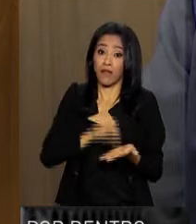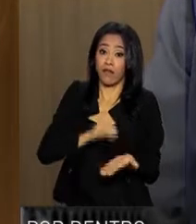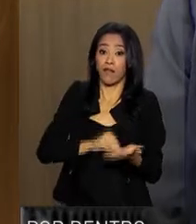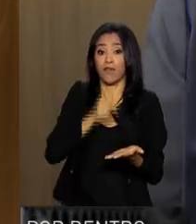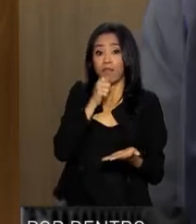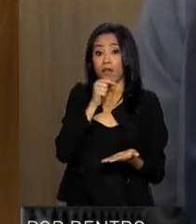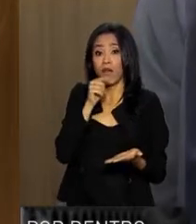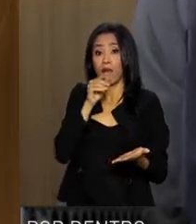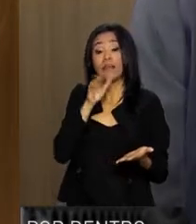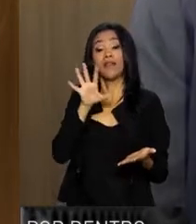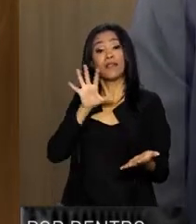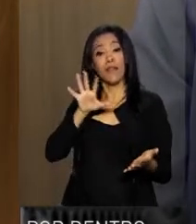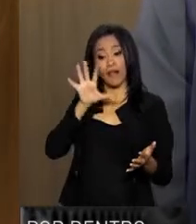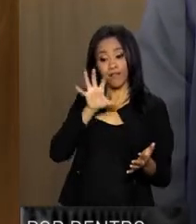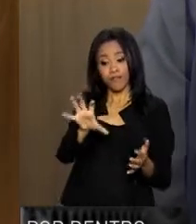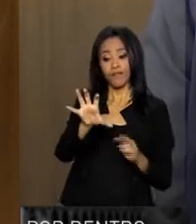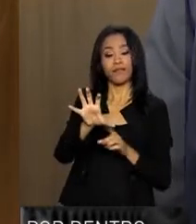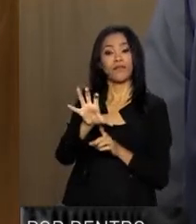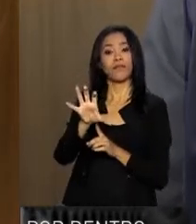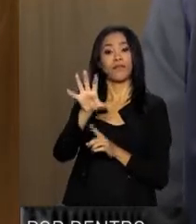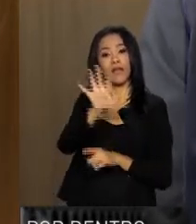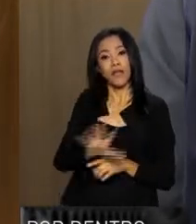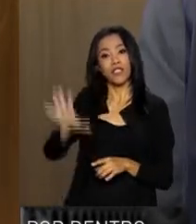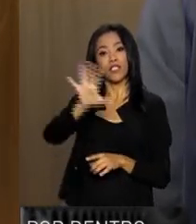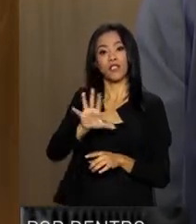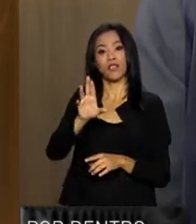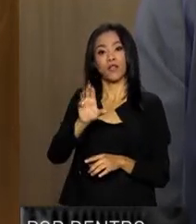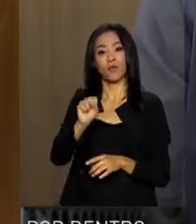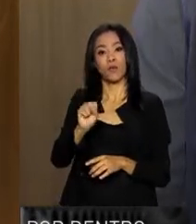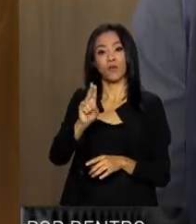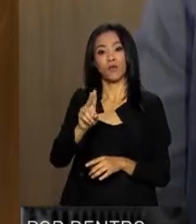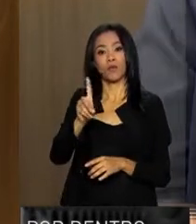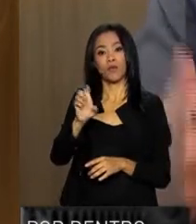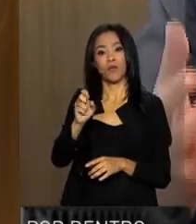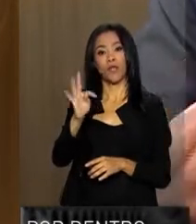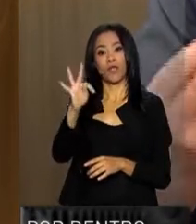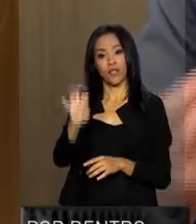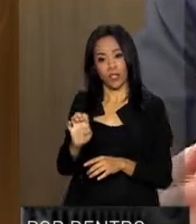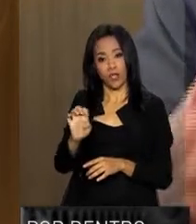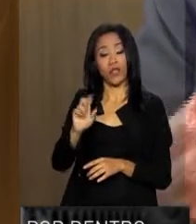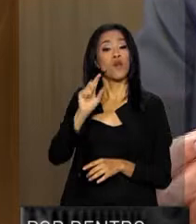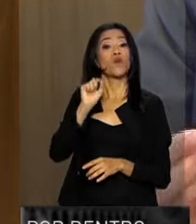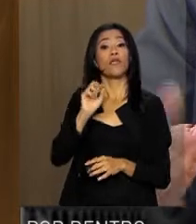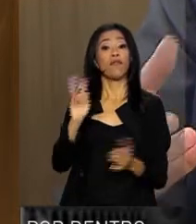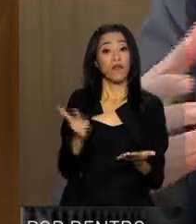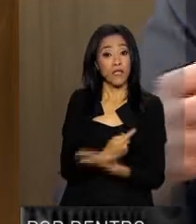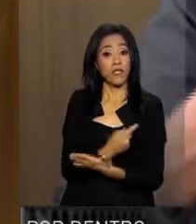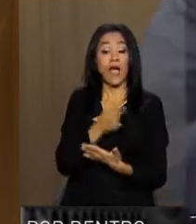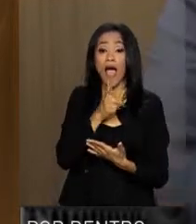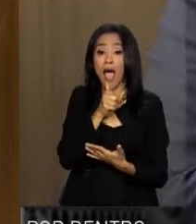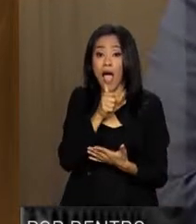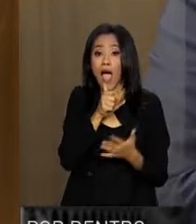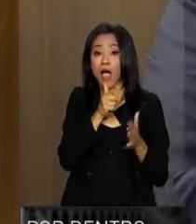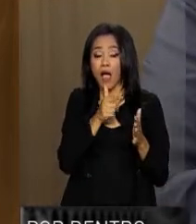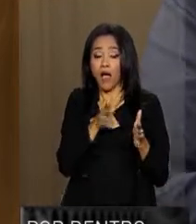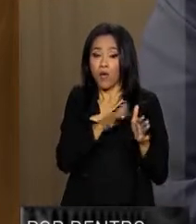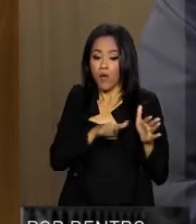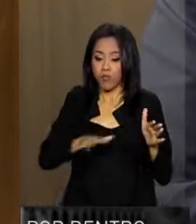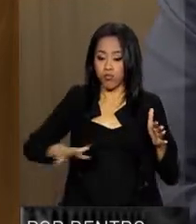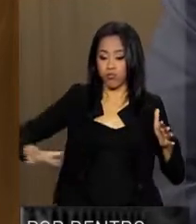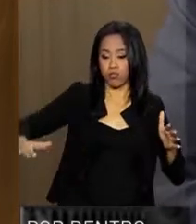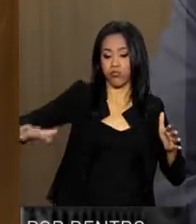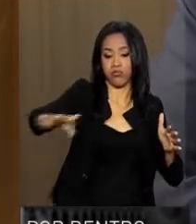o que aconteceu ficou comprovado que as bacias que geravam a água que conduziam água